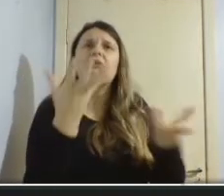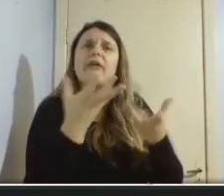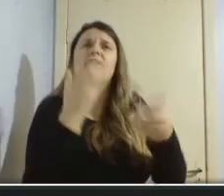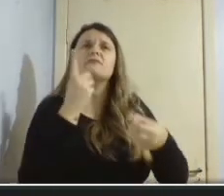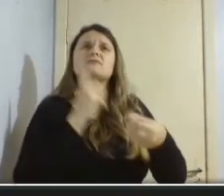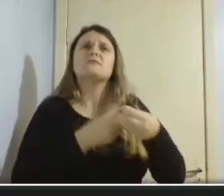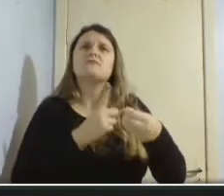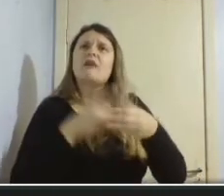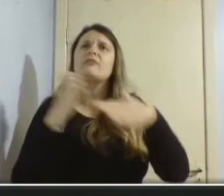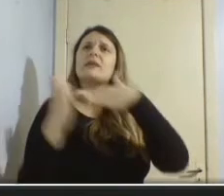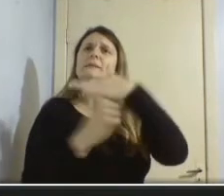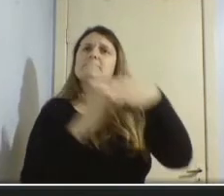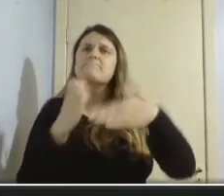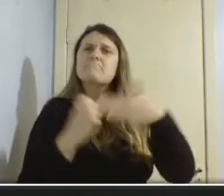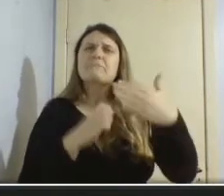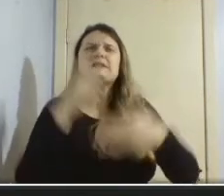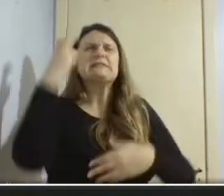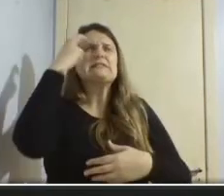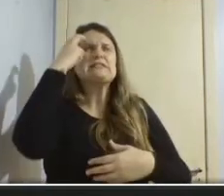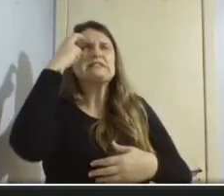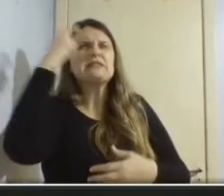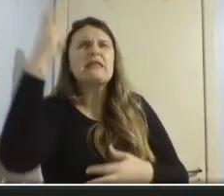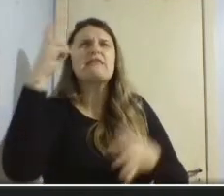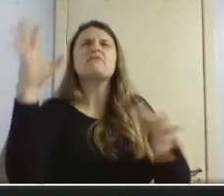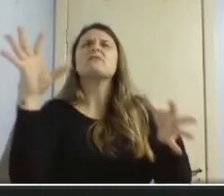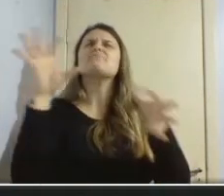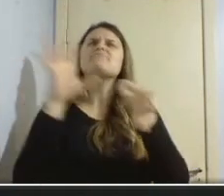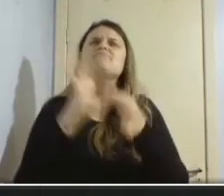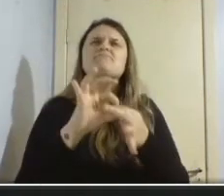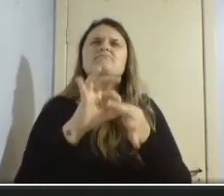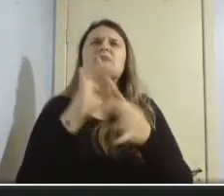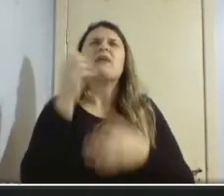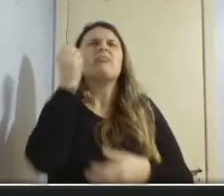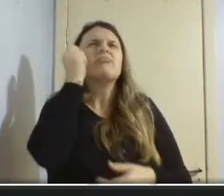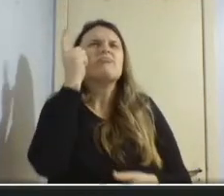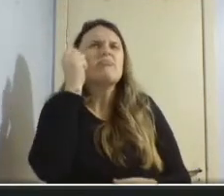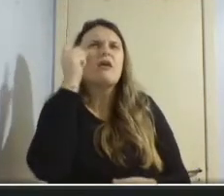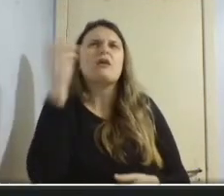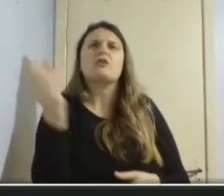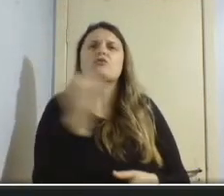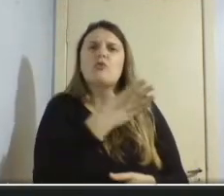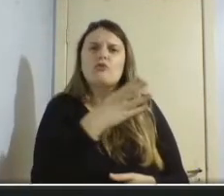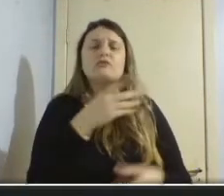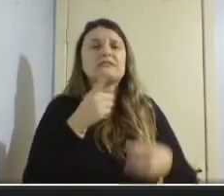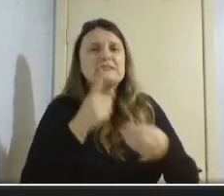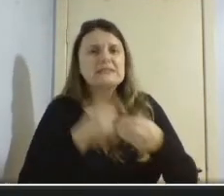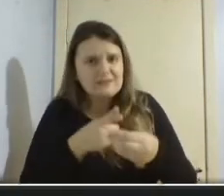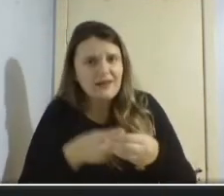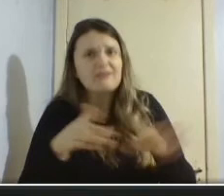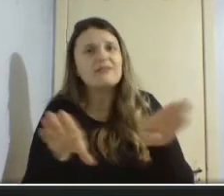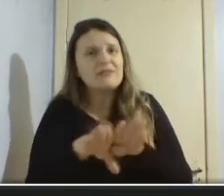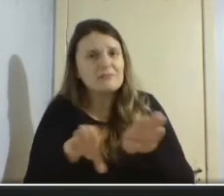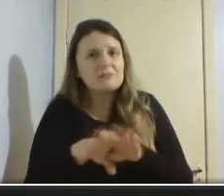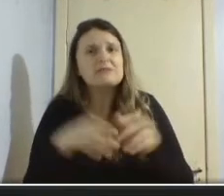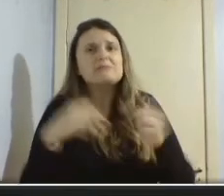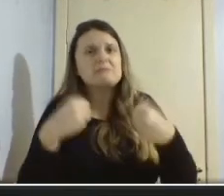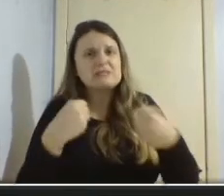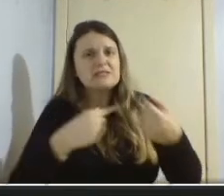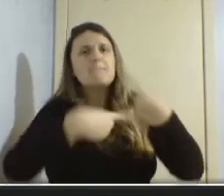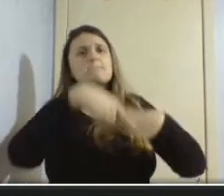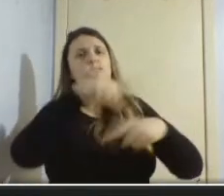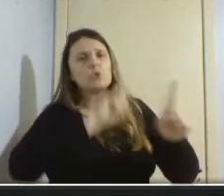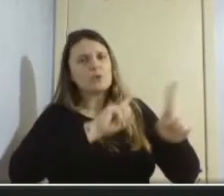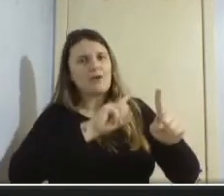conectadas, inovadoras, é importante que a cidade também realize todo o seu trabalho pautado na